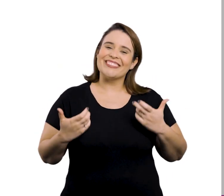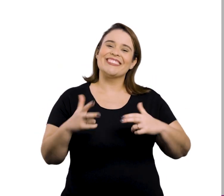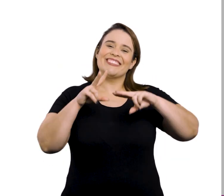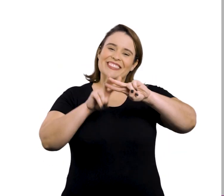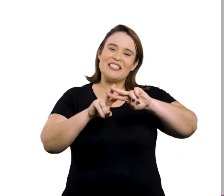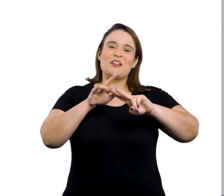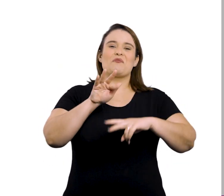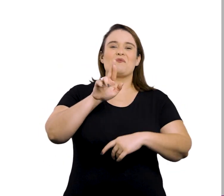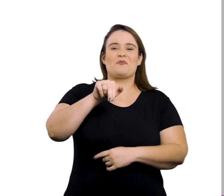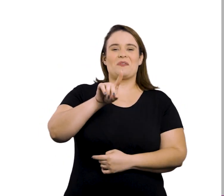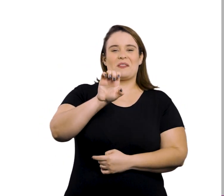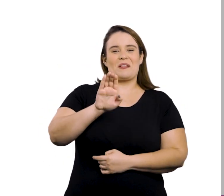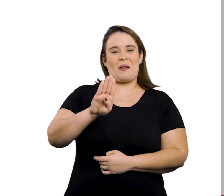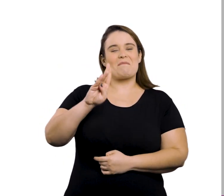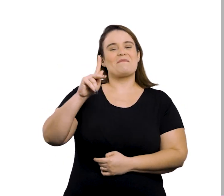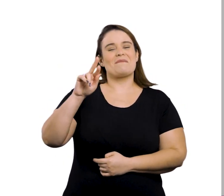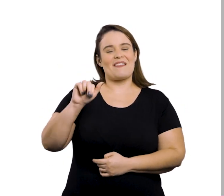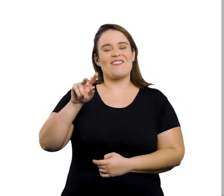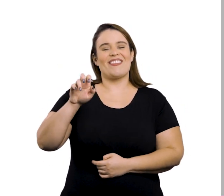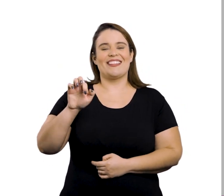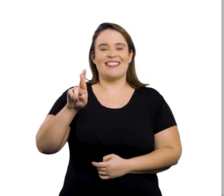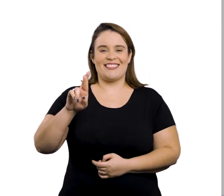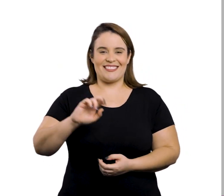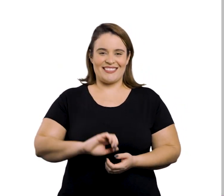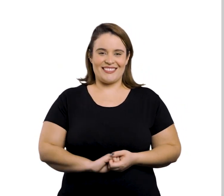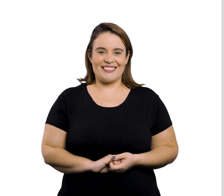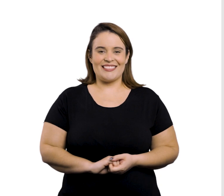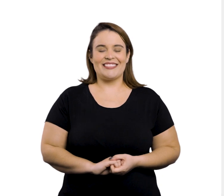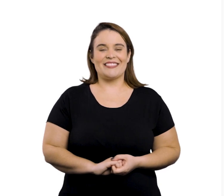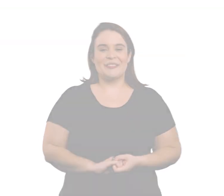um #Fundeb para valer.